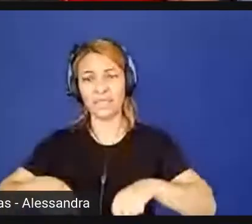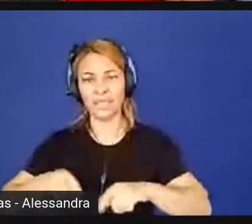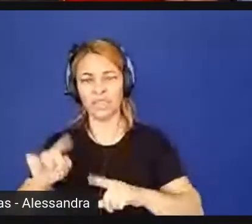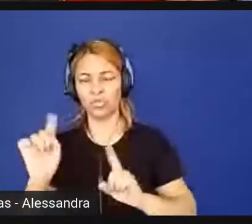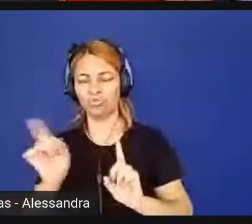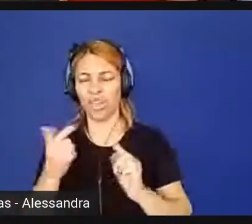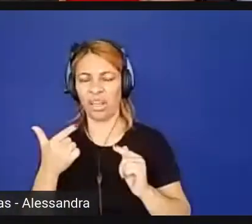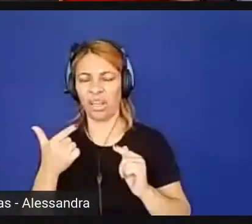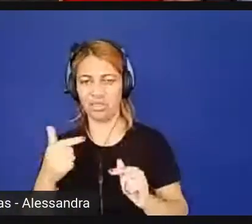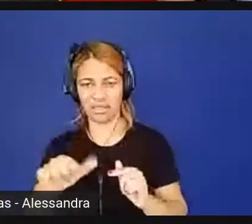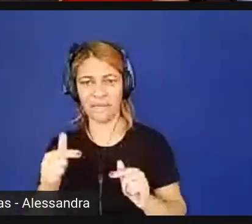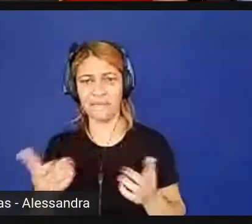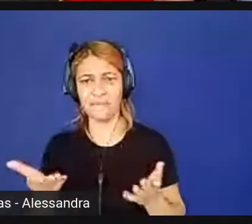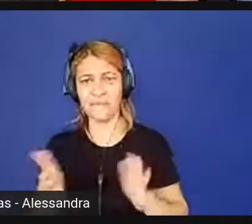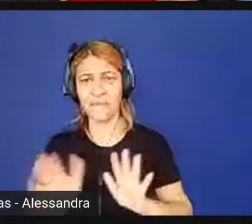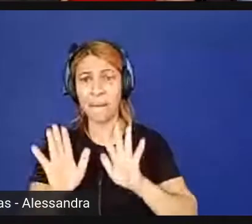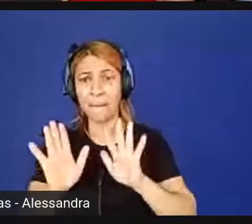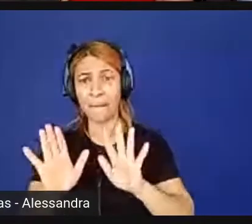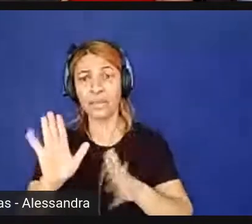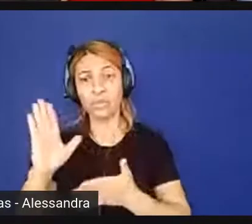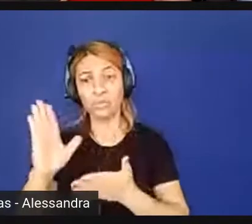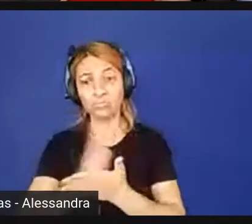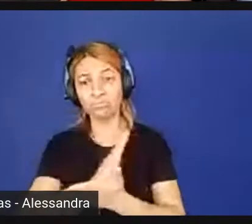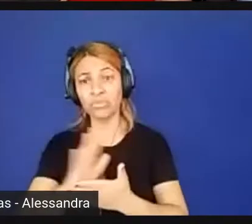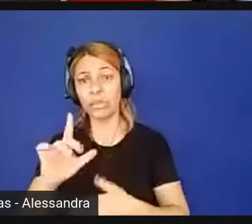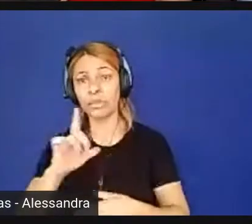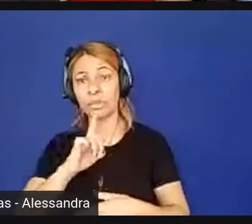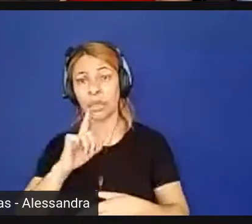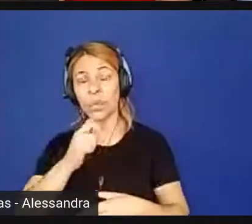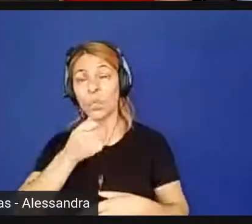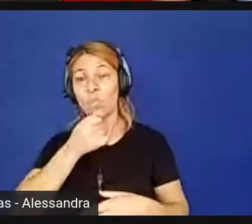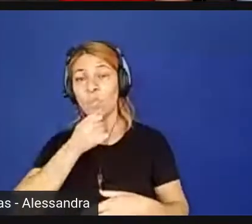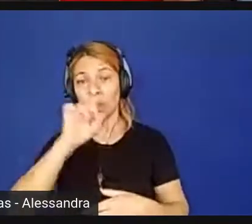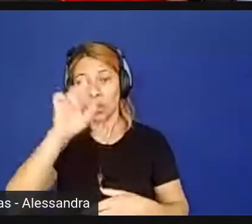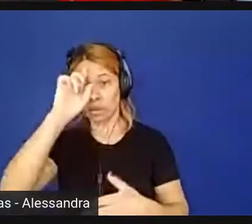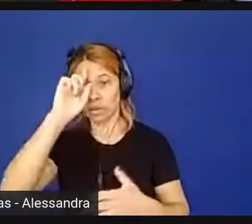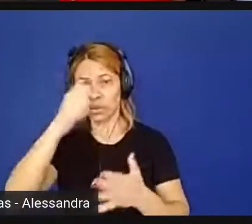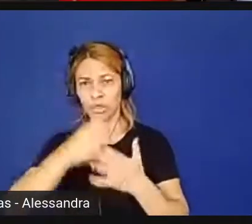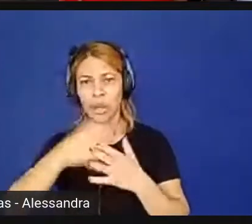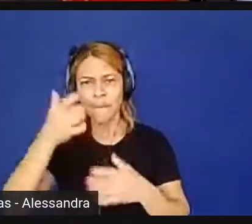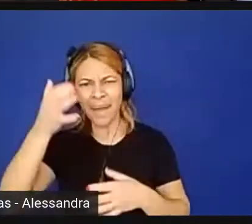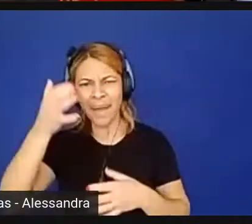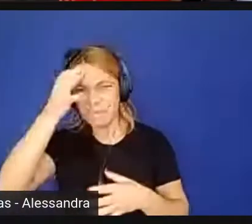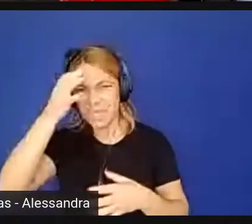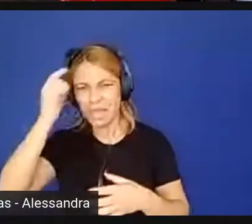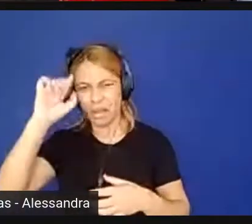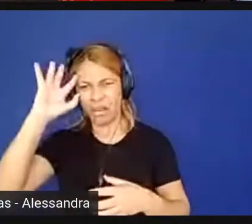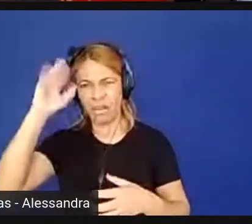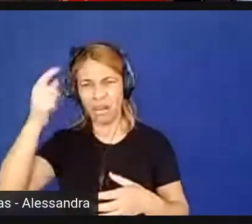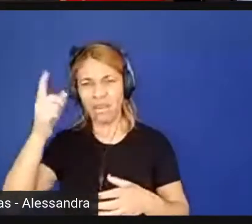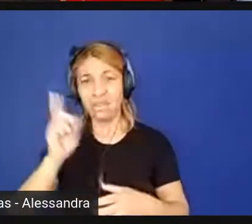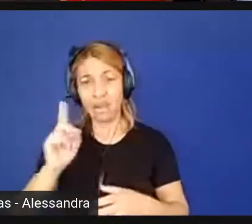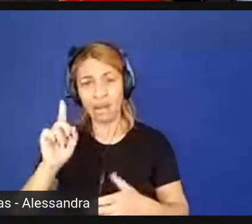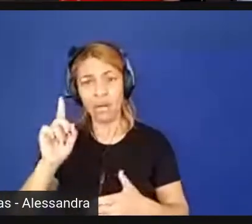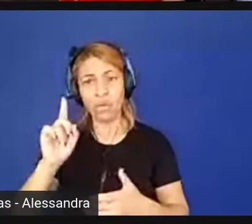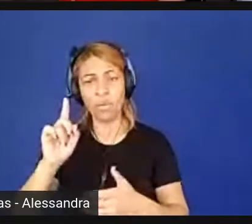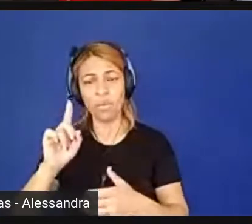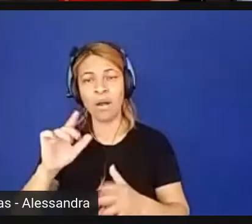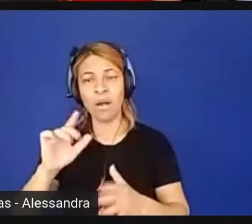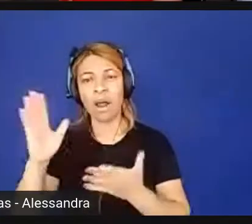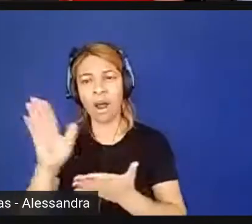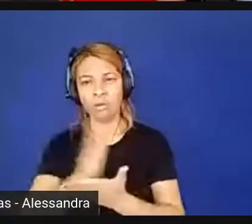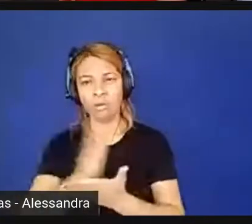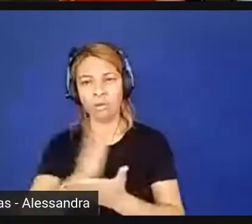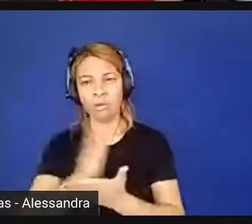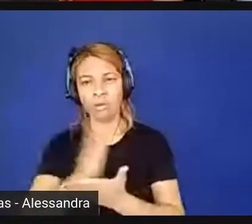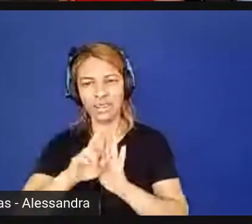ineficiente. Mas tem outros que são regras, olha, eu não decidi isso sozinho da minha cabeça. Por que todas as agências reguladoras elas têm